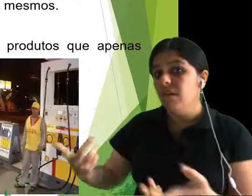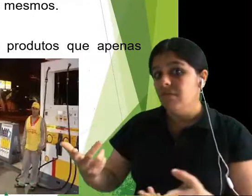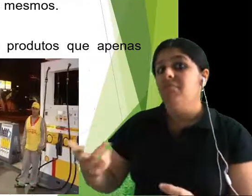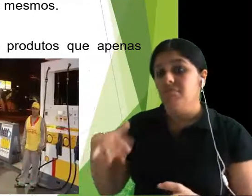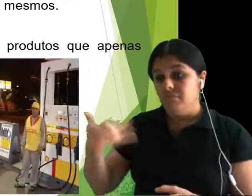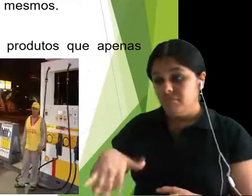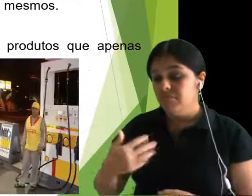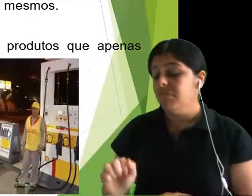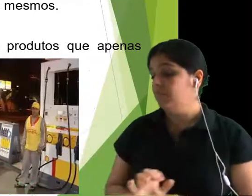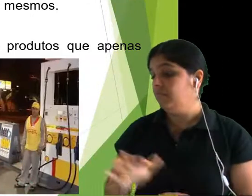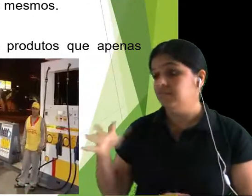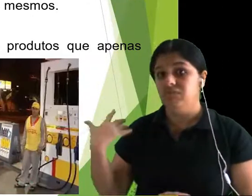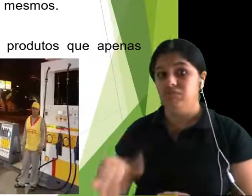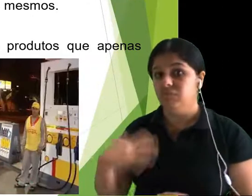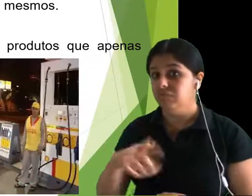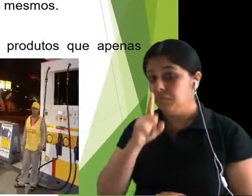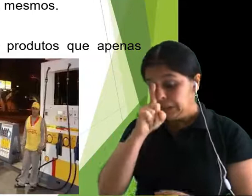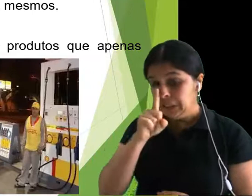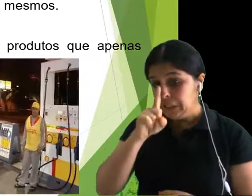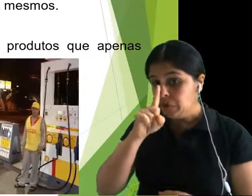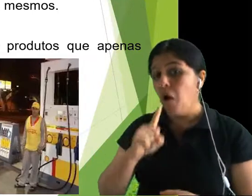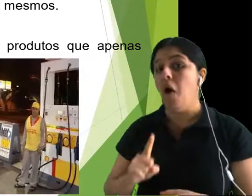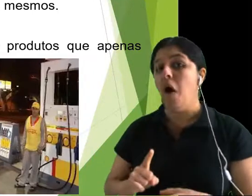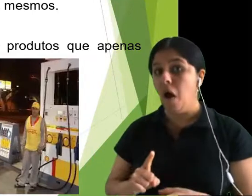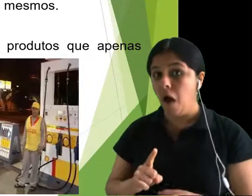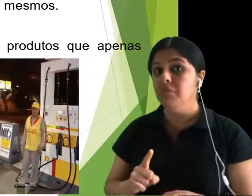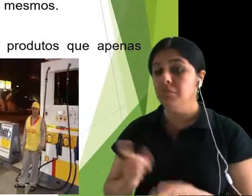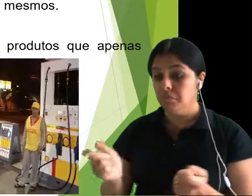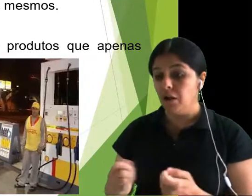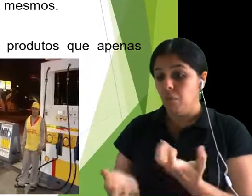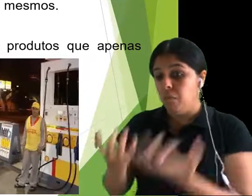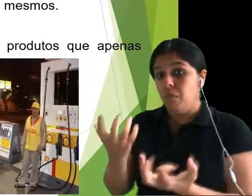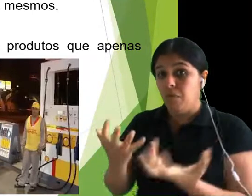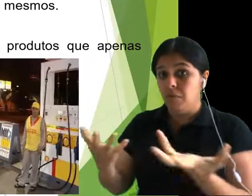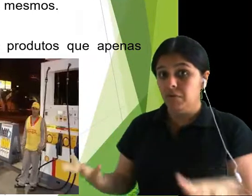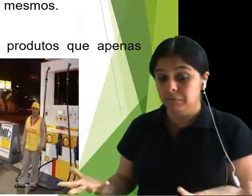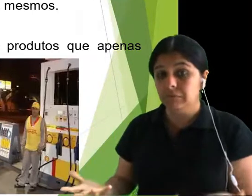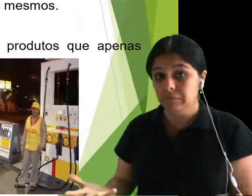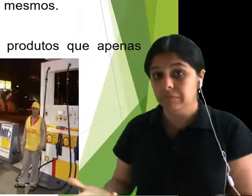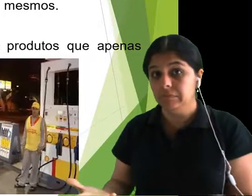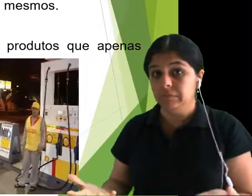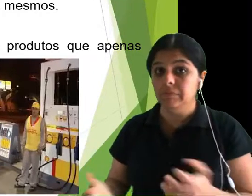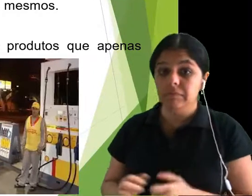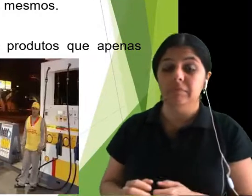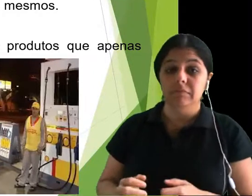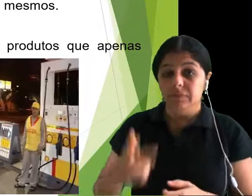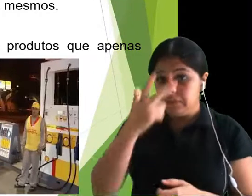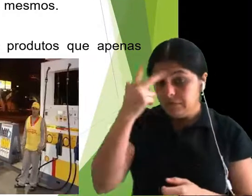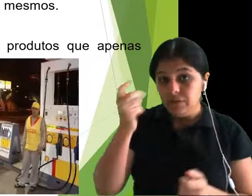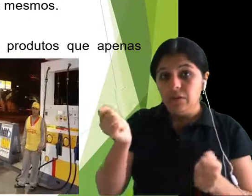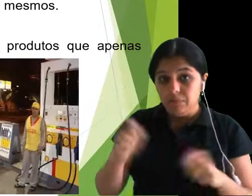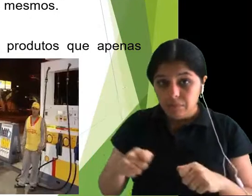produto altamente agressivo, inflamável, né, perigoso. Então, a pessoa sofre lesão